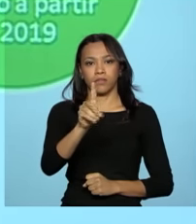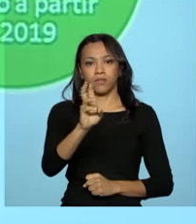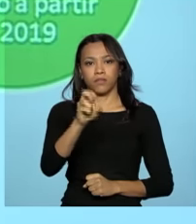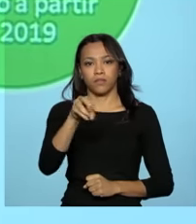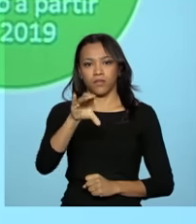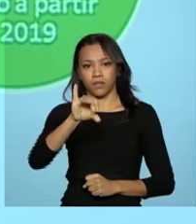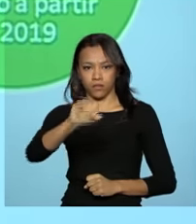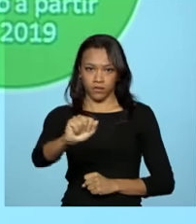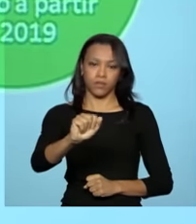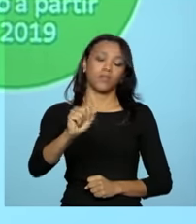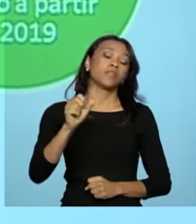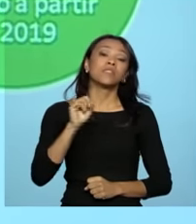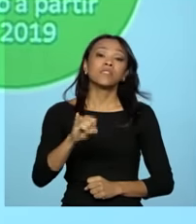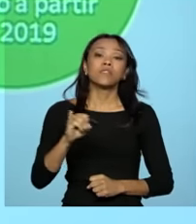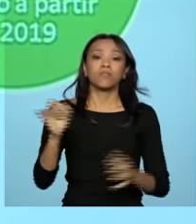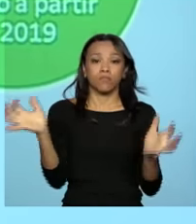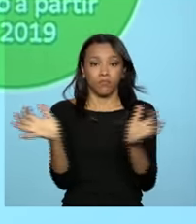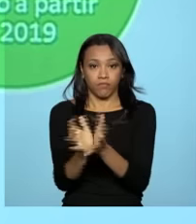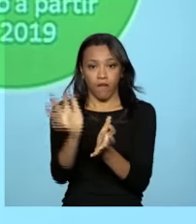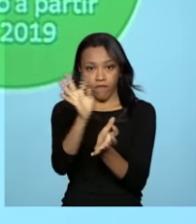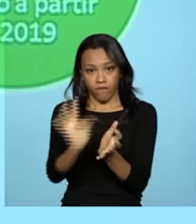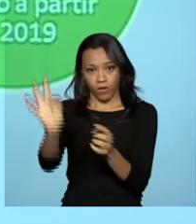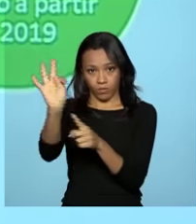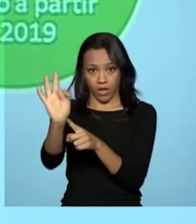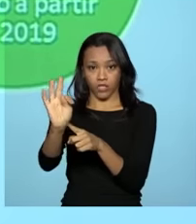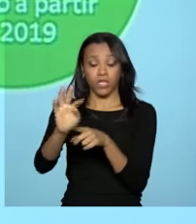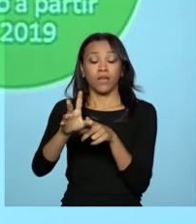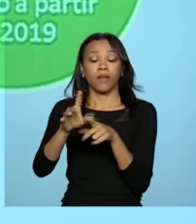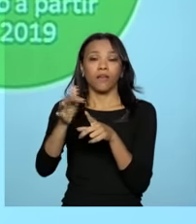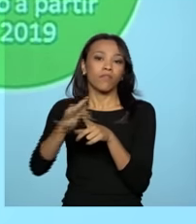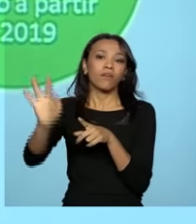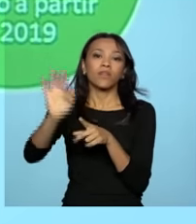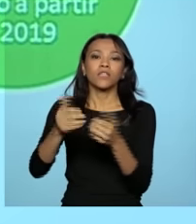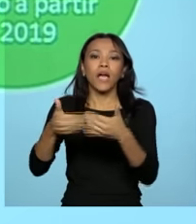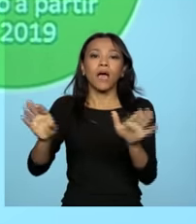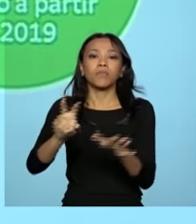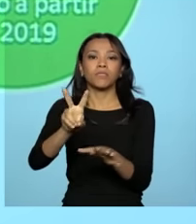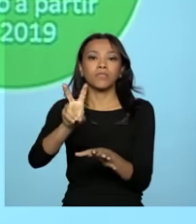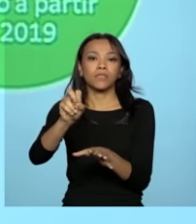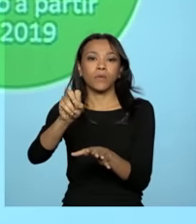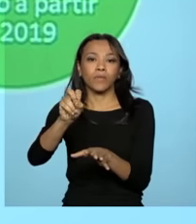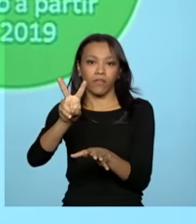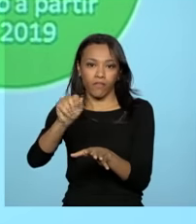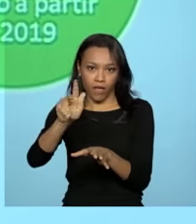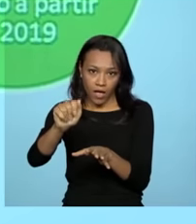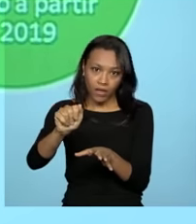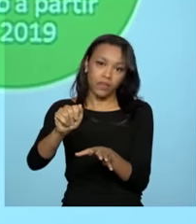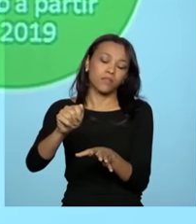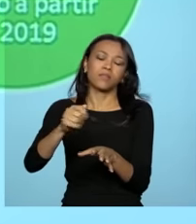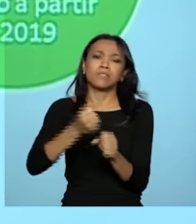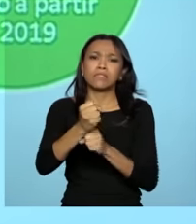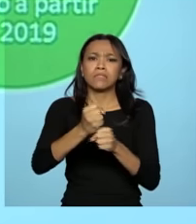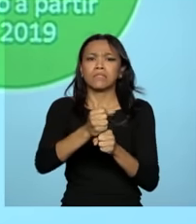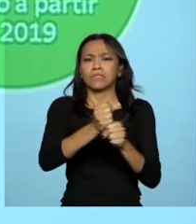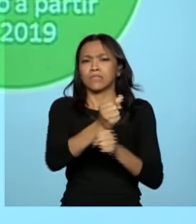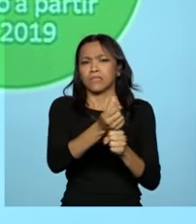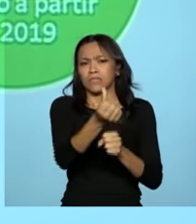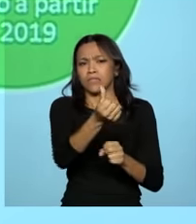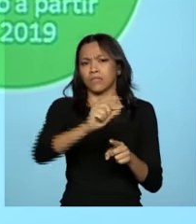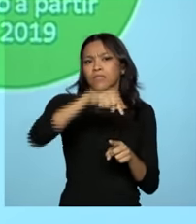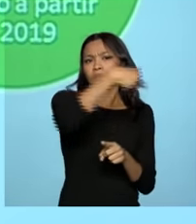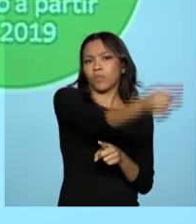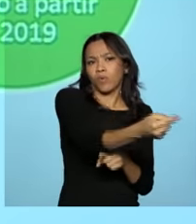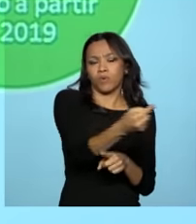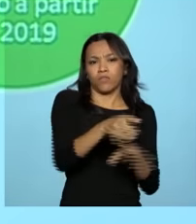faculdade é aberta com 50 vagas, então a previsão é que ela venha 6 anos depois a formar 50 alunos, ela